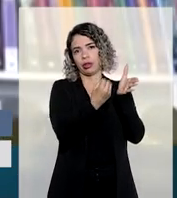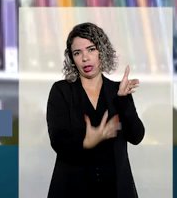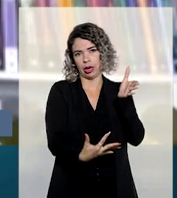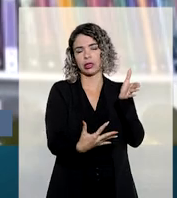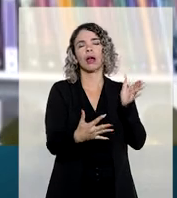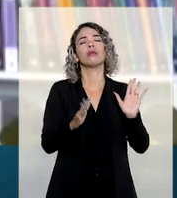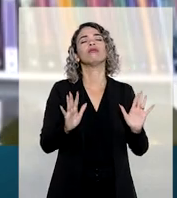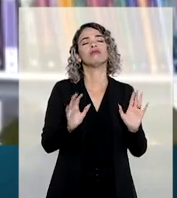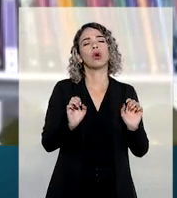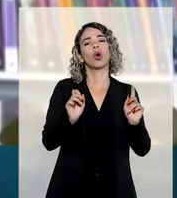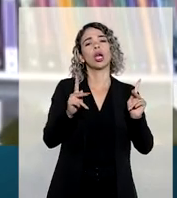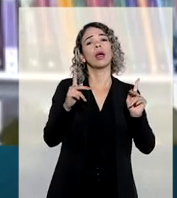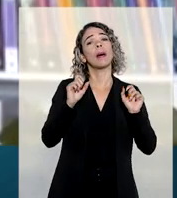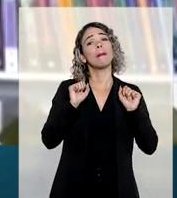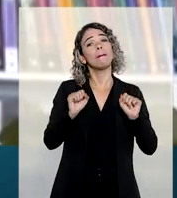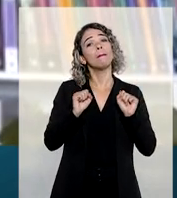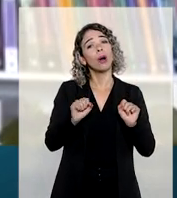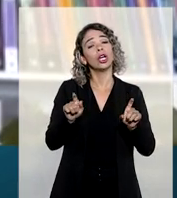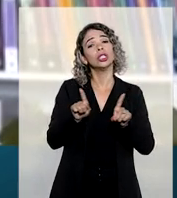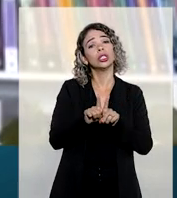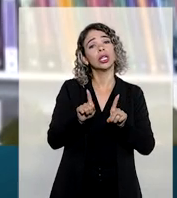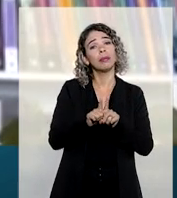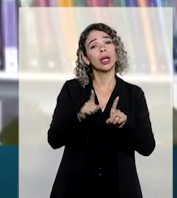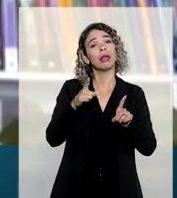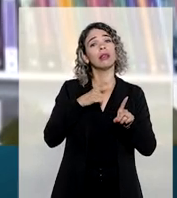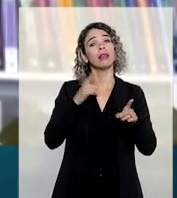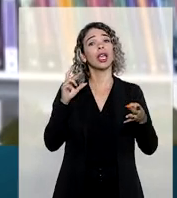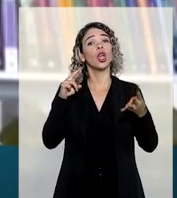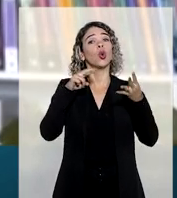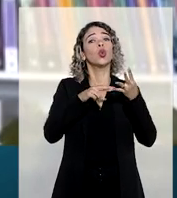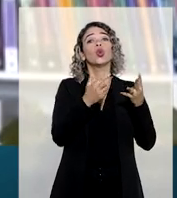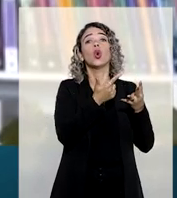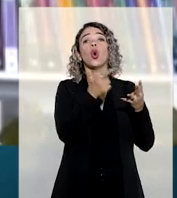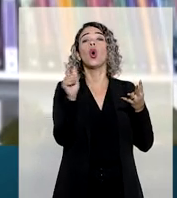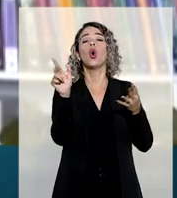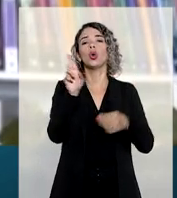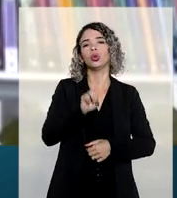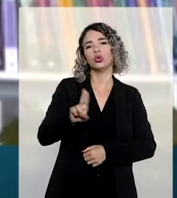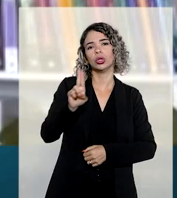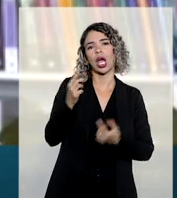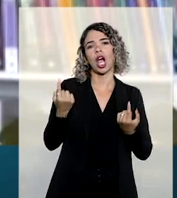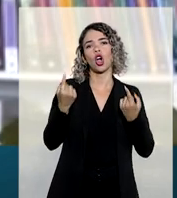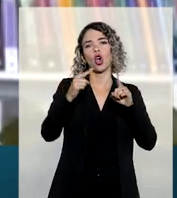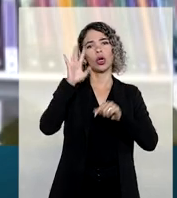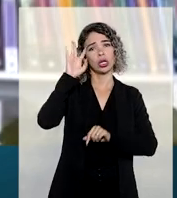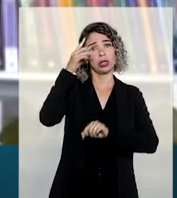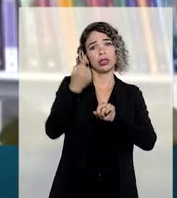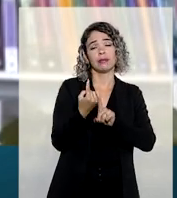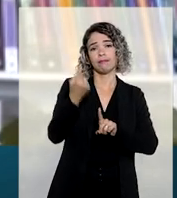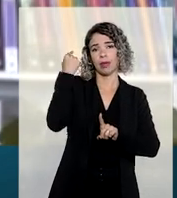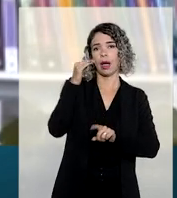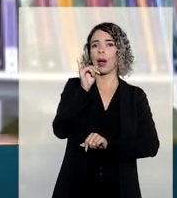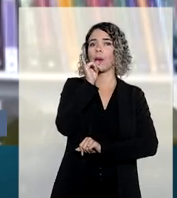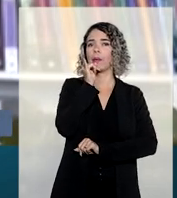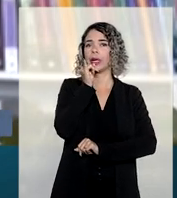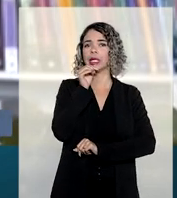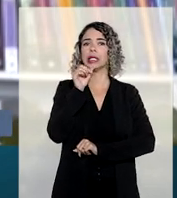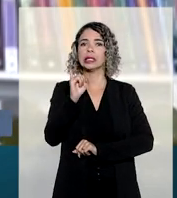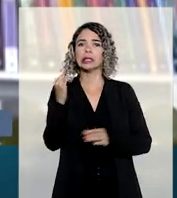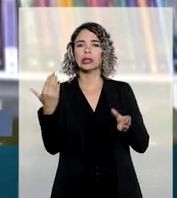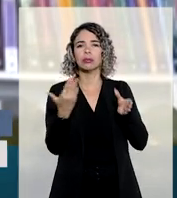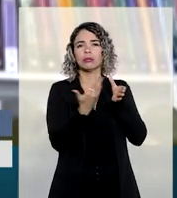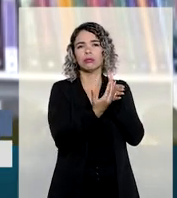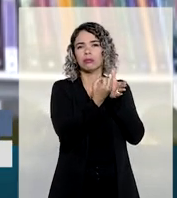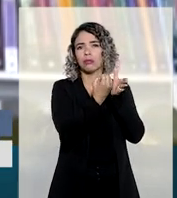declaração, ela vai ter a possibilidade de lançar mão dos recursos cabíveis contra aquela decisão. Então, se eu estou, por